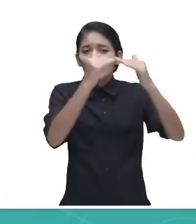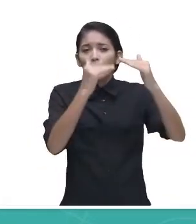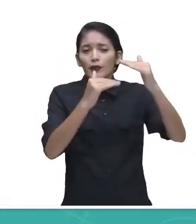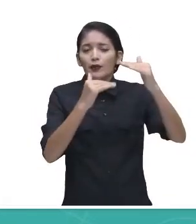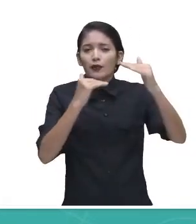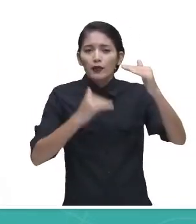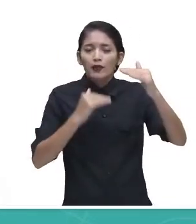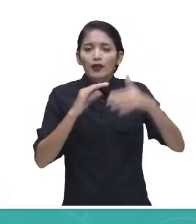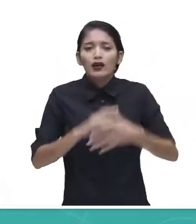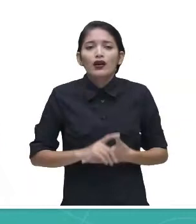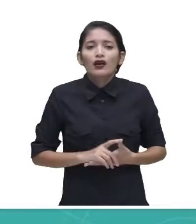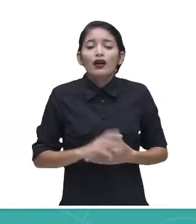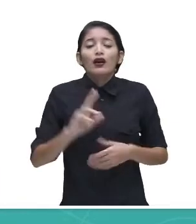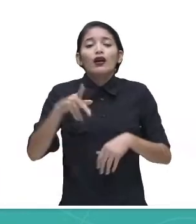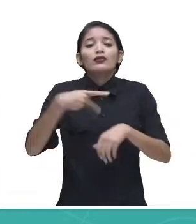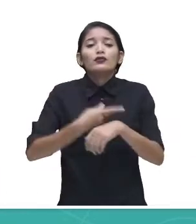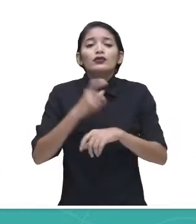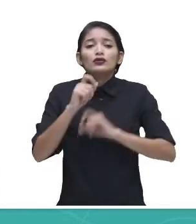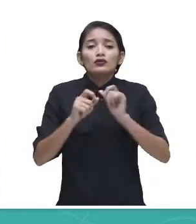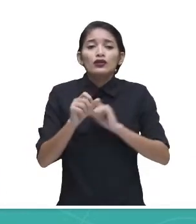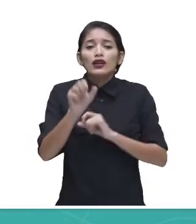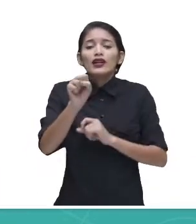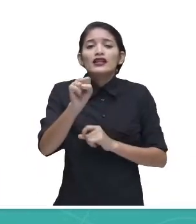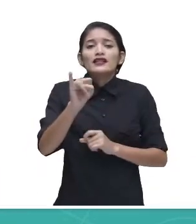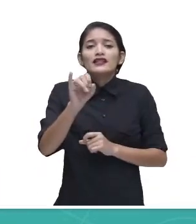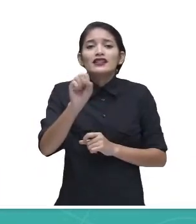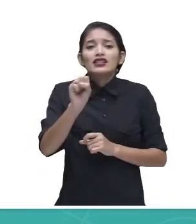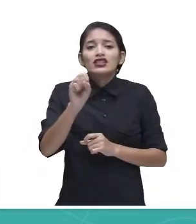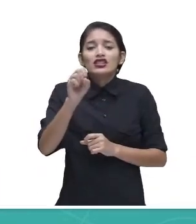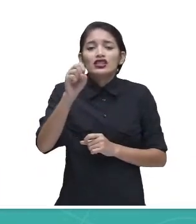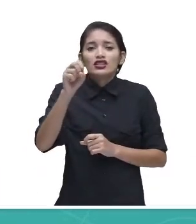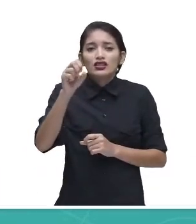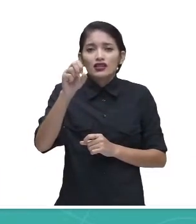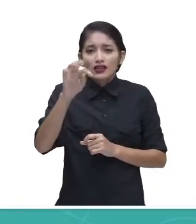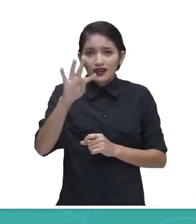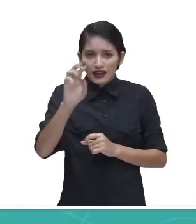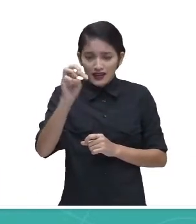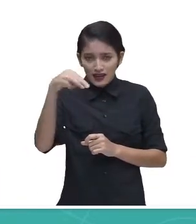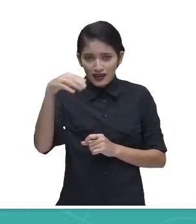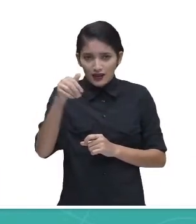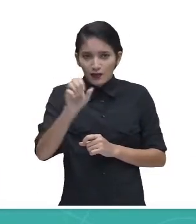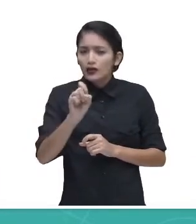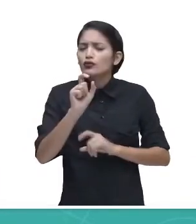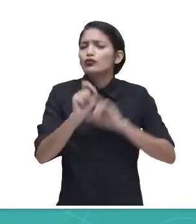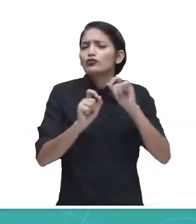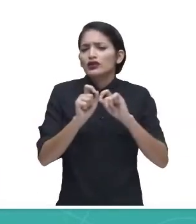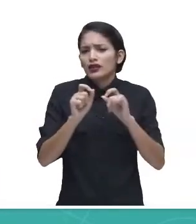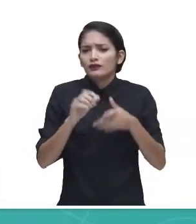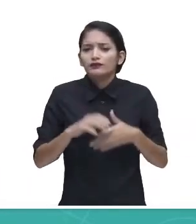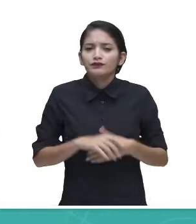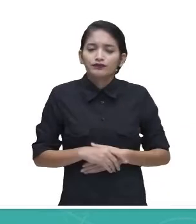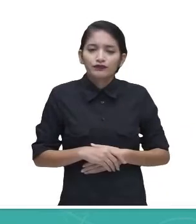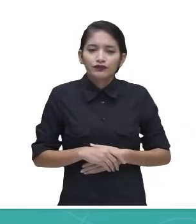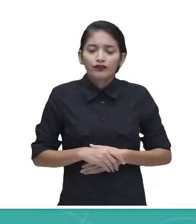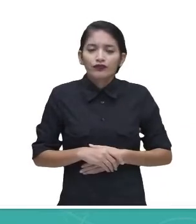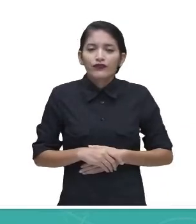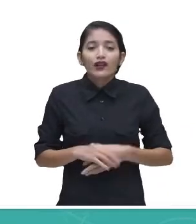disso, nós temos os sistemas. Os sistemas, eles são formados